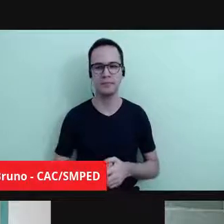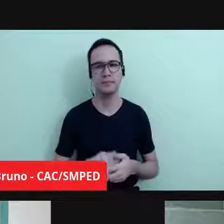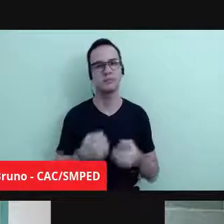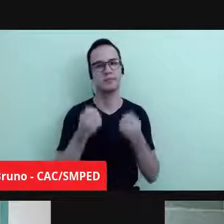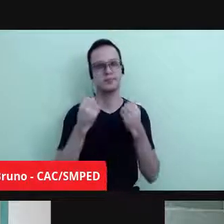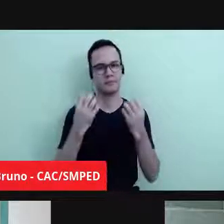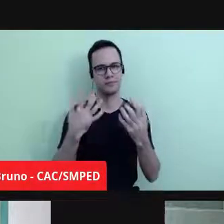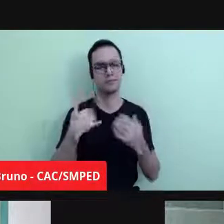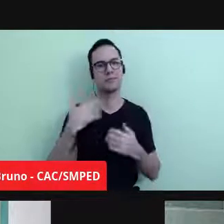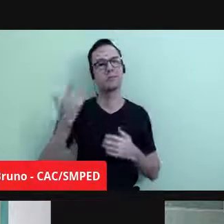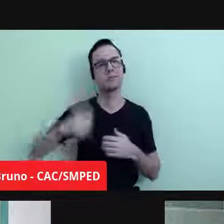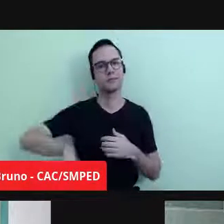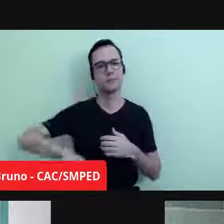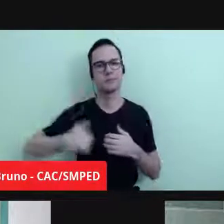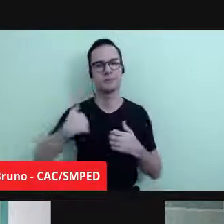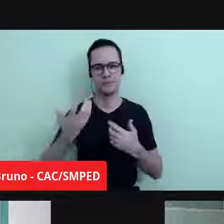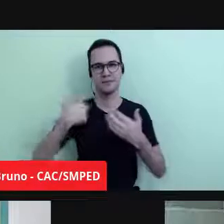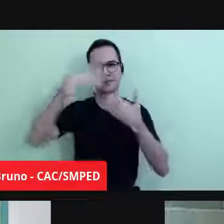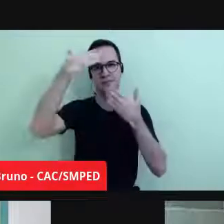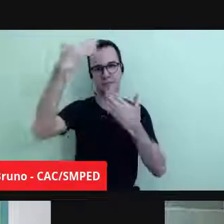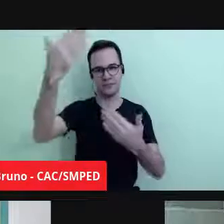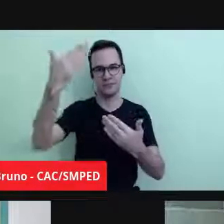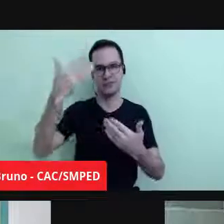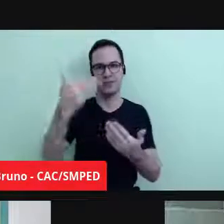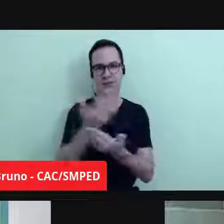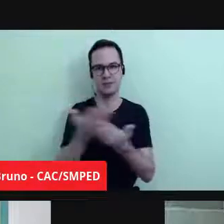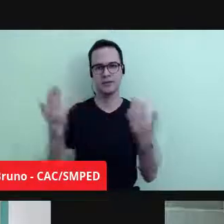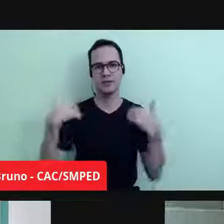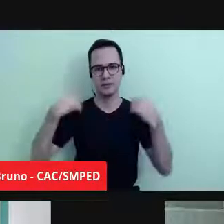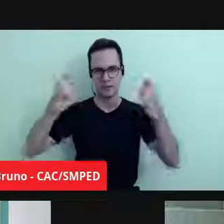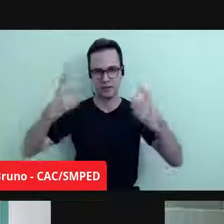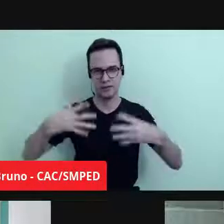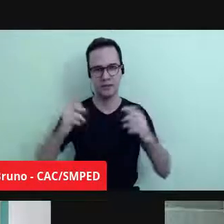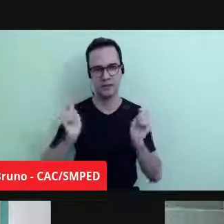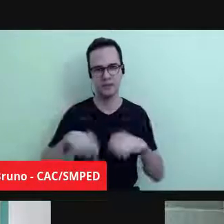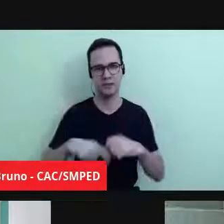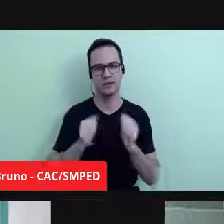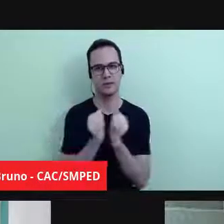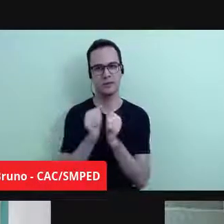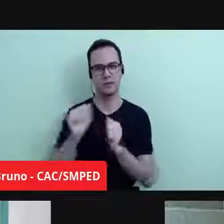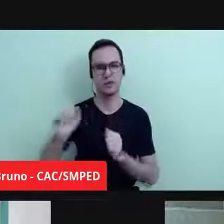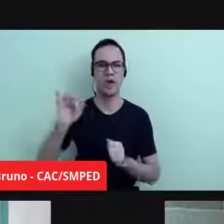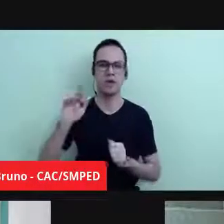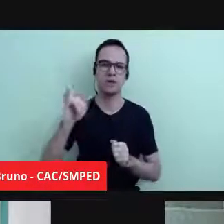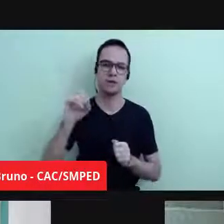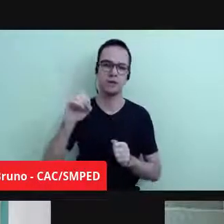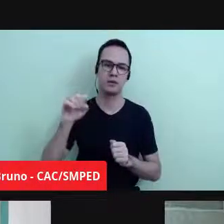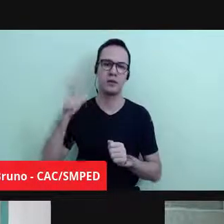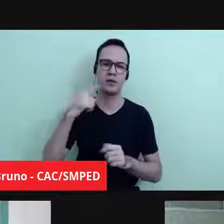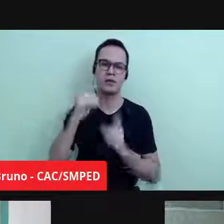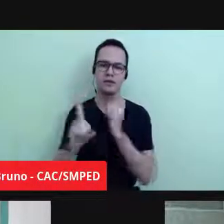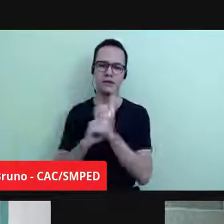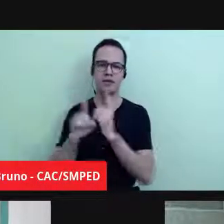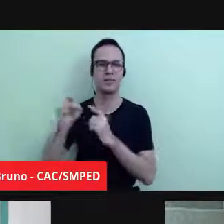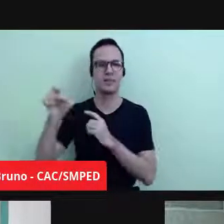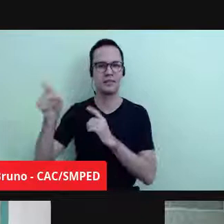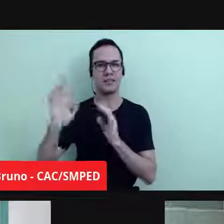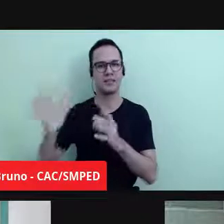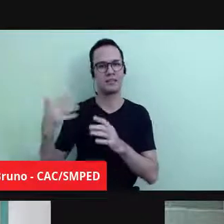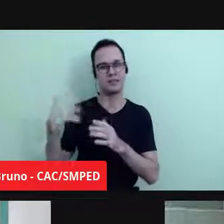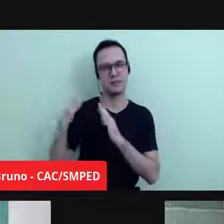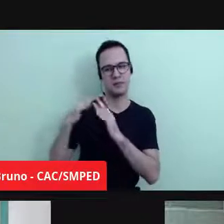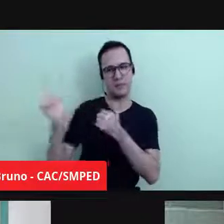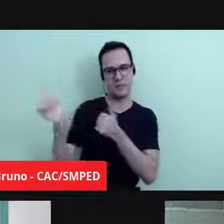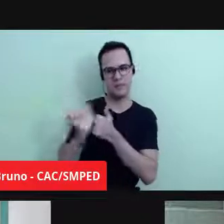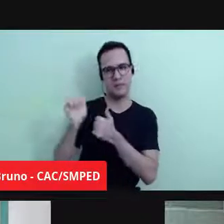Bom, Danilo, de novo eu só quero agradecer pelo espaço, né, por estar aqui com o Fernando, que eu descobri na fala dele que já foi meu vizinho